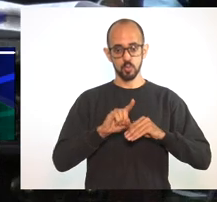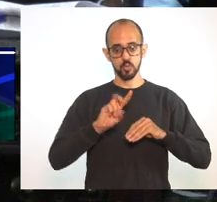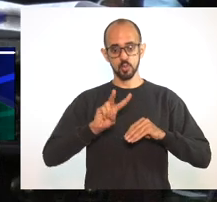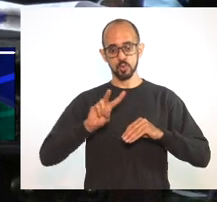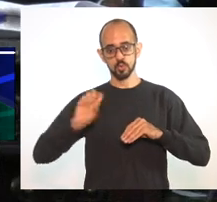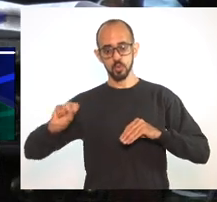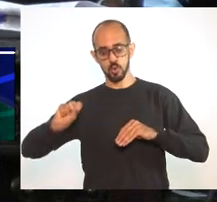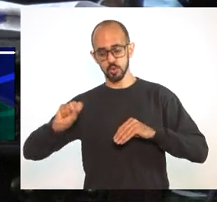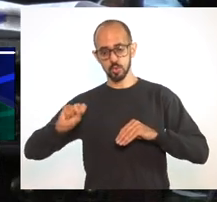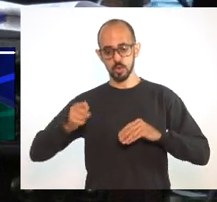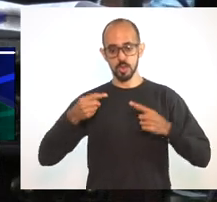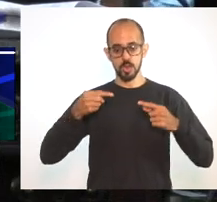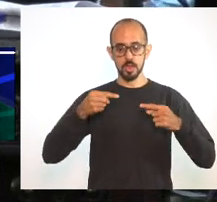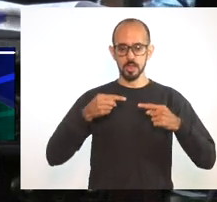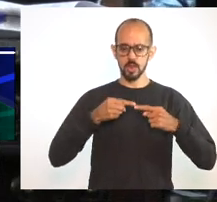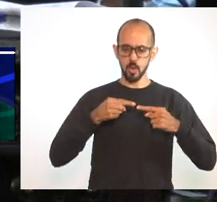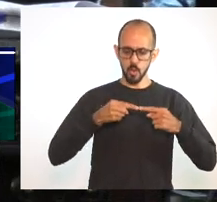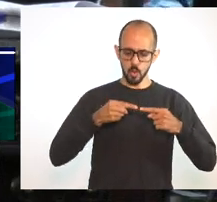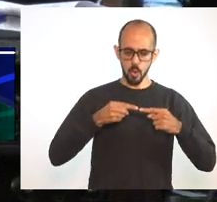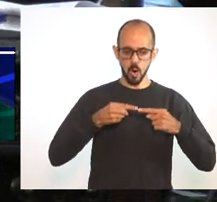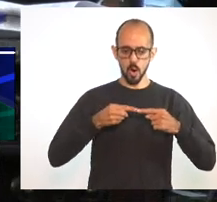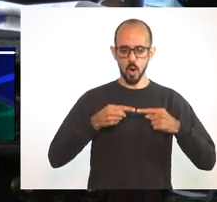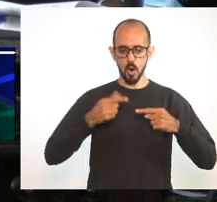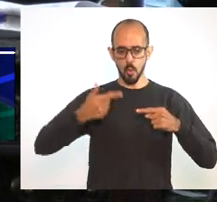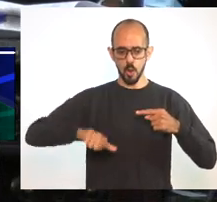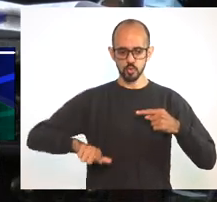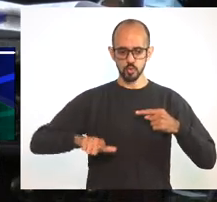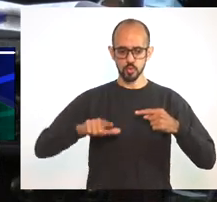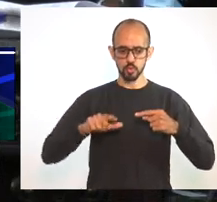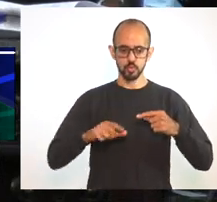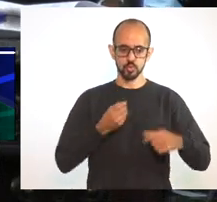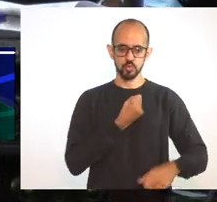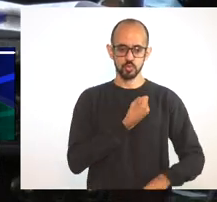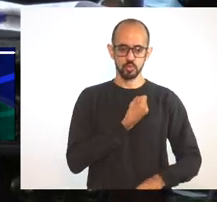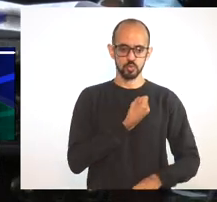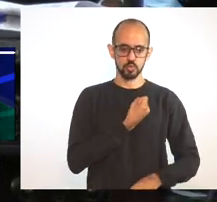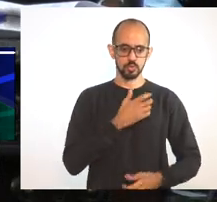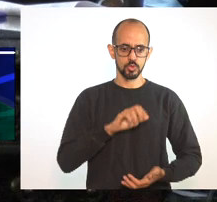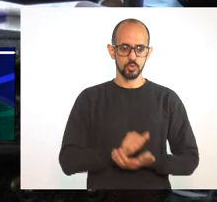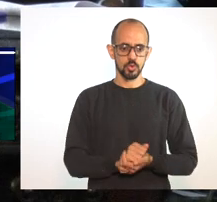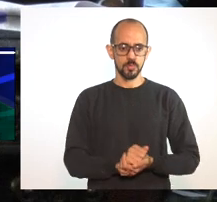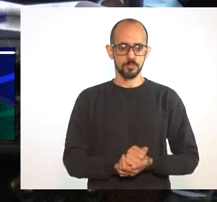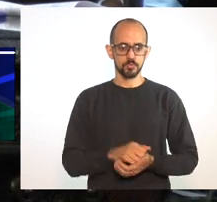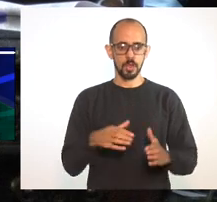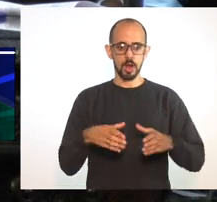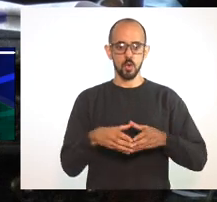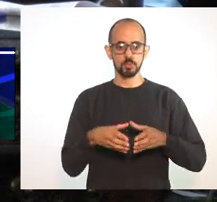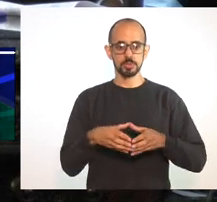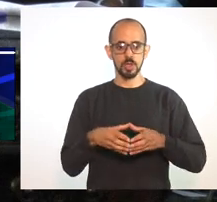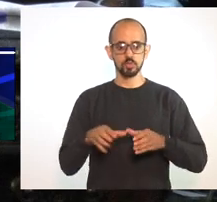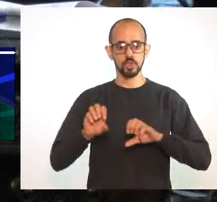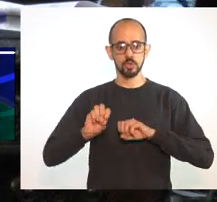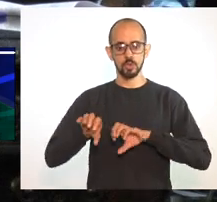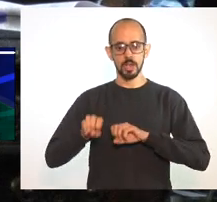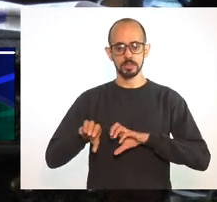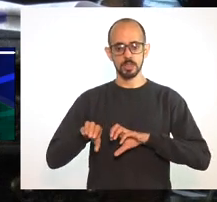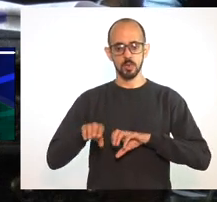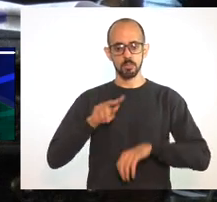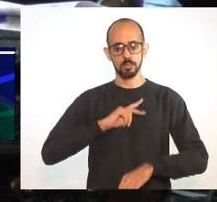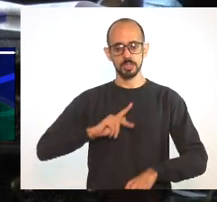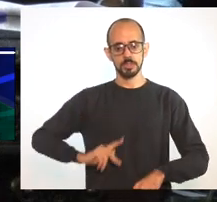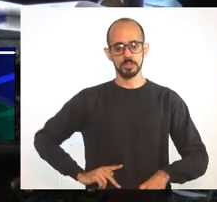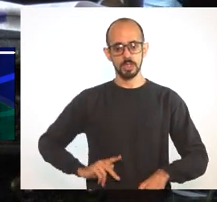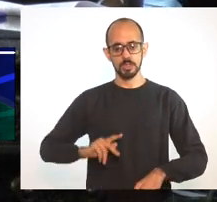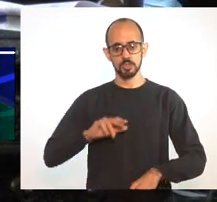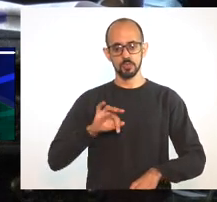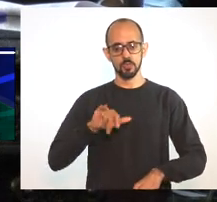e favorável a todas as outras emendas. Pela Comissão de Educação, chamo o presidente, deputado